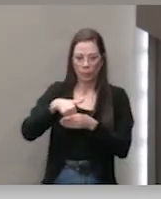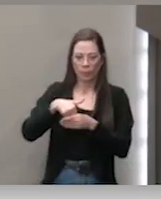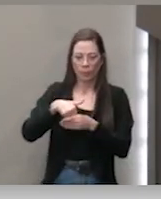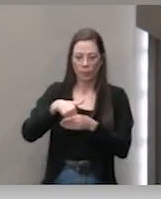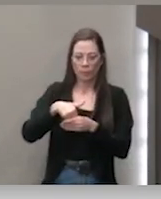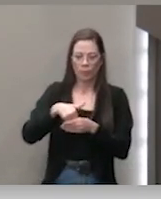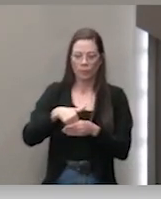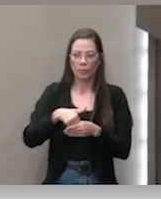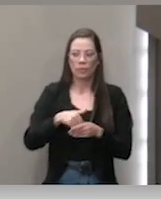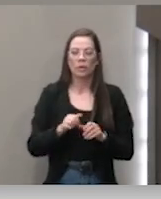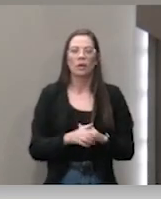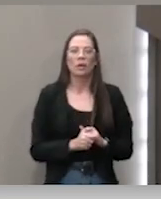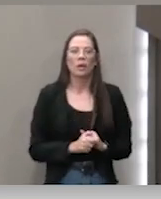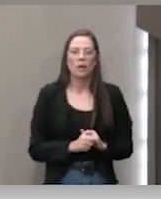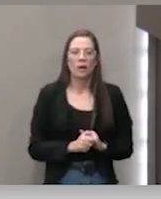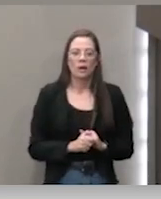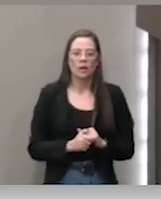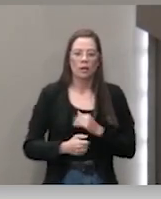votação a ata.